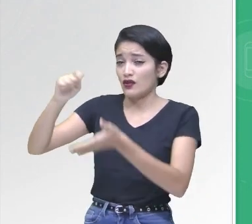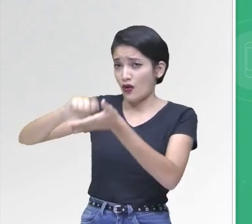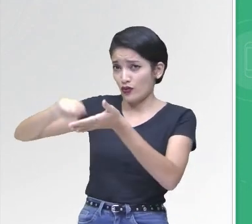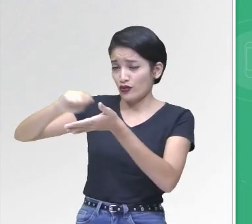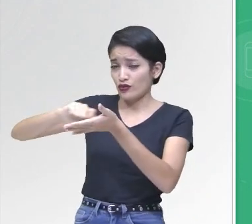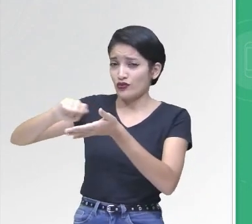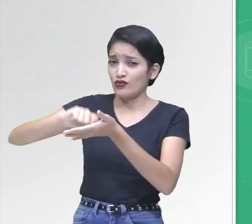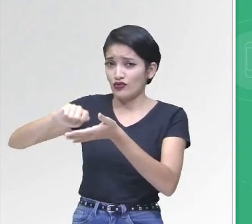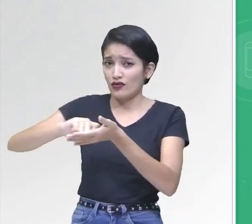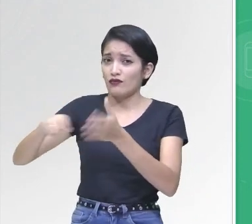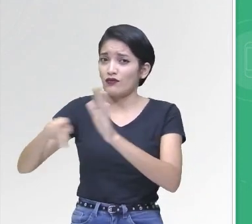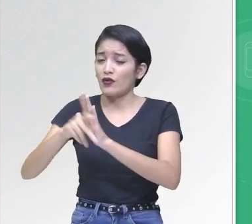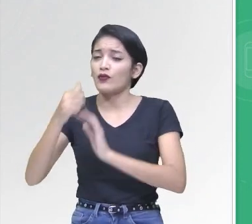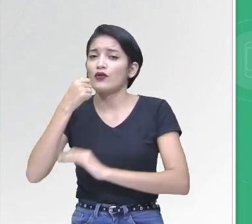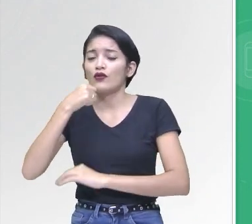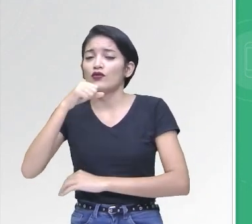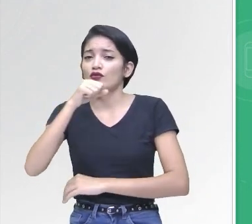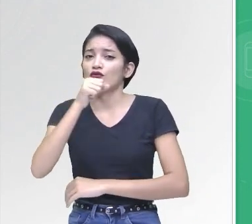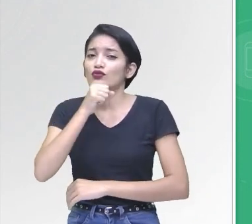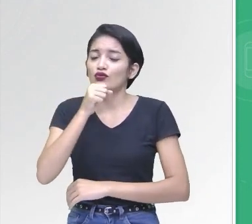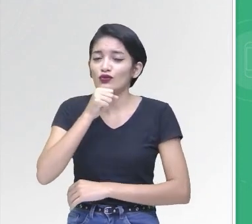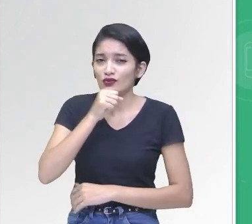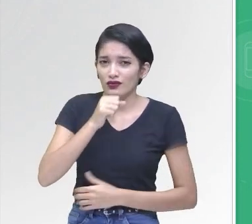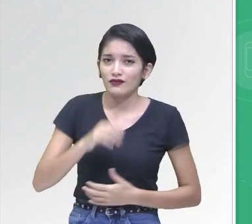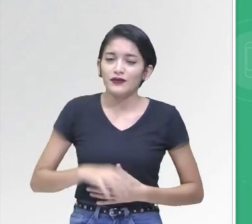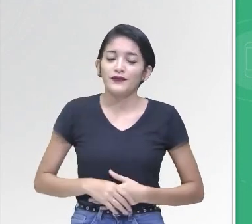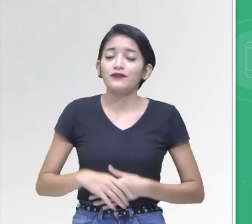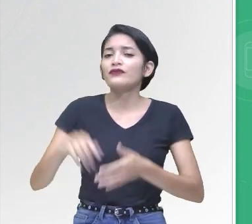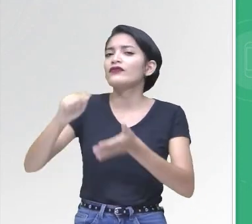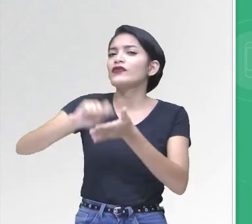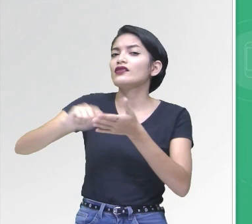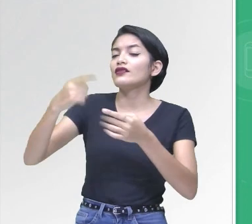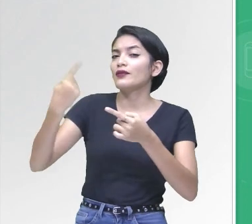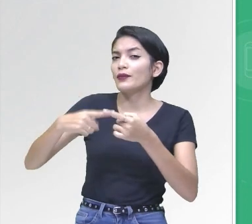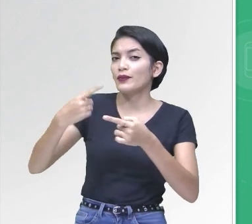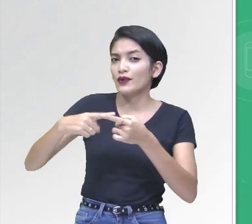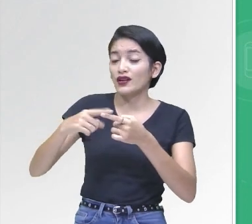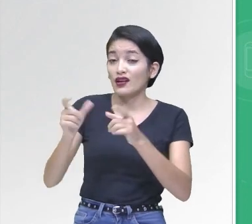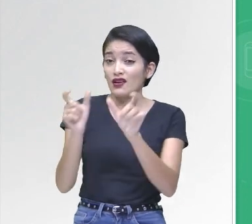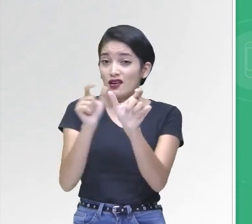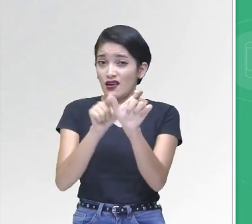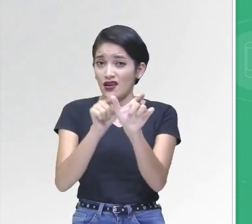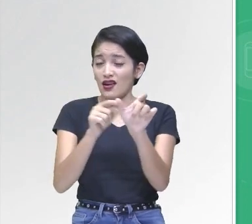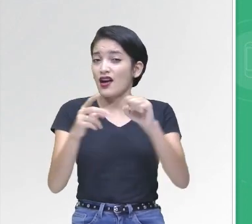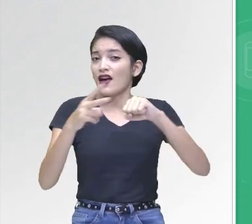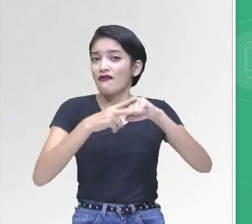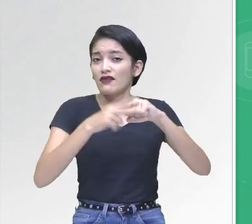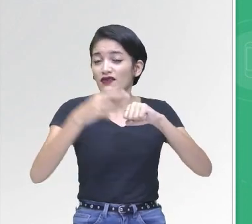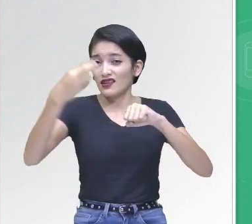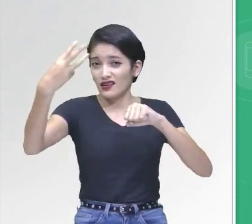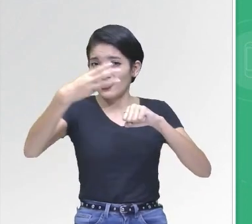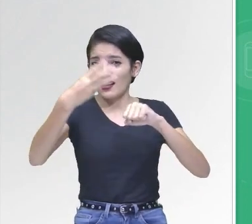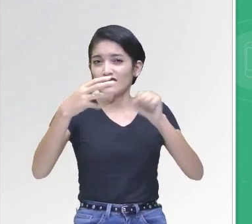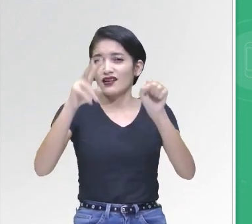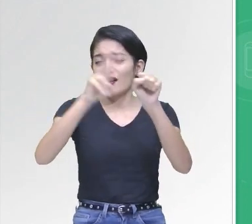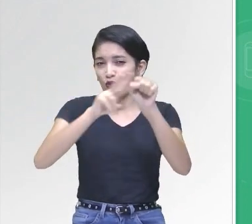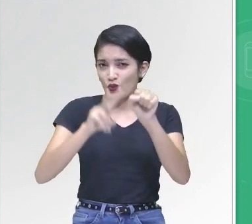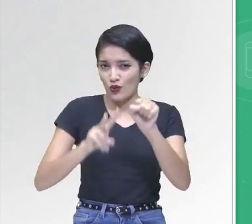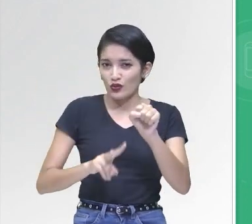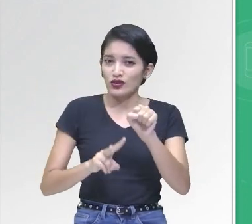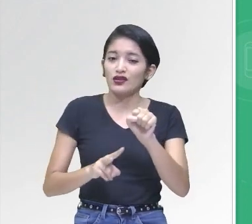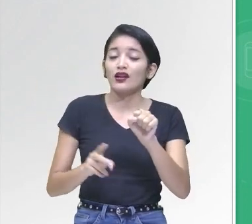sus abuelos. Percebem? Escriben, por quê? Porque é o verbo da terceira conjugação,